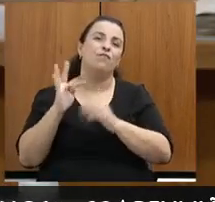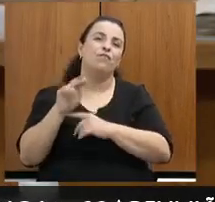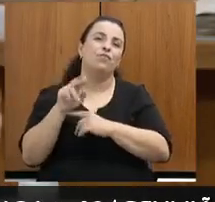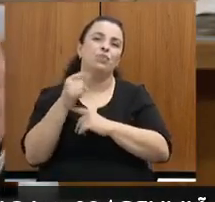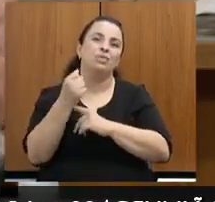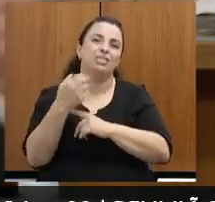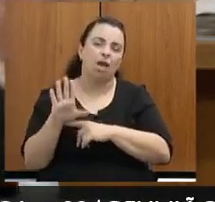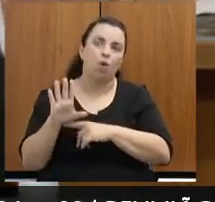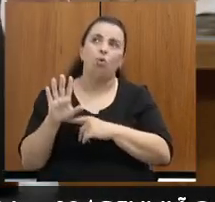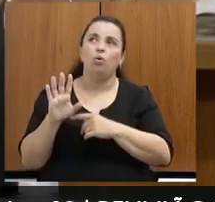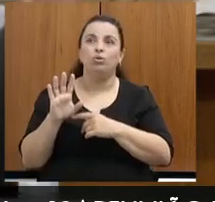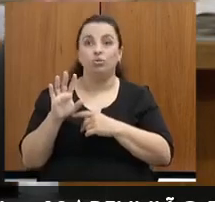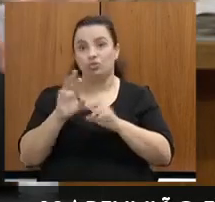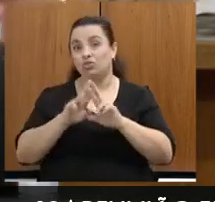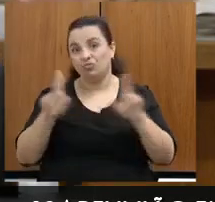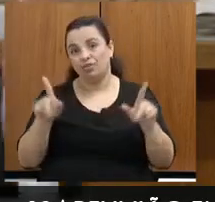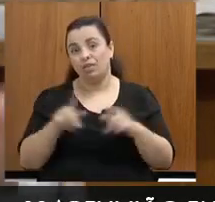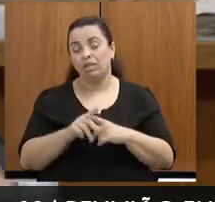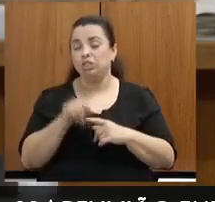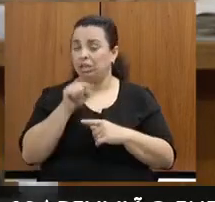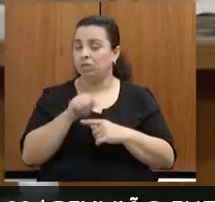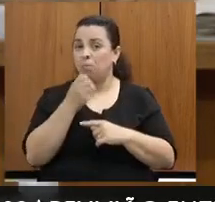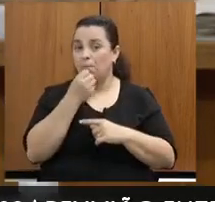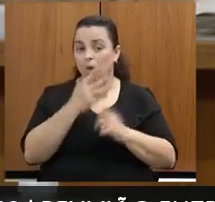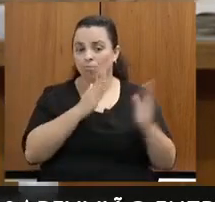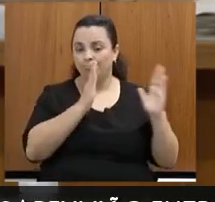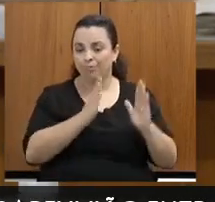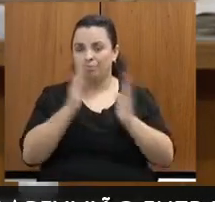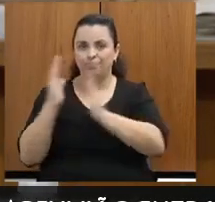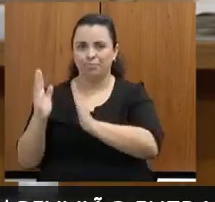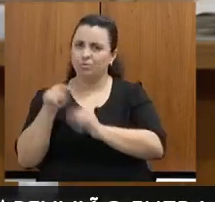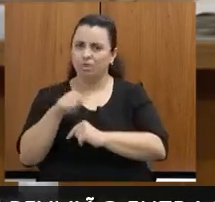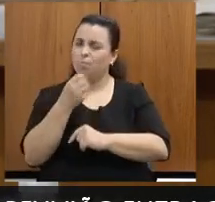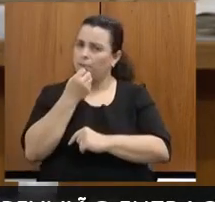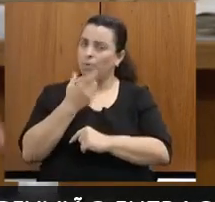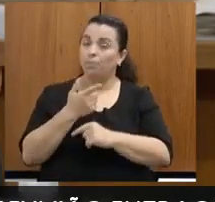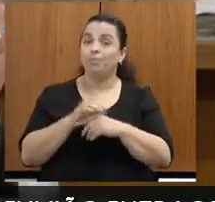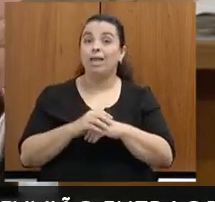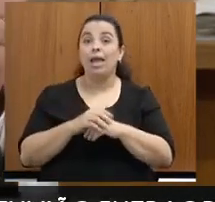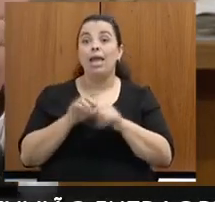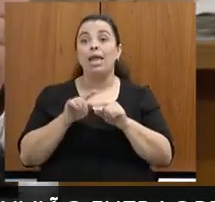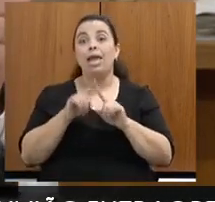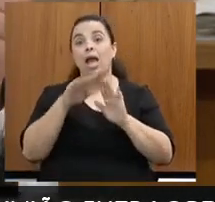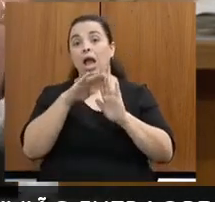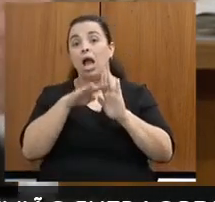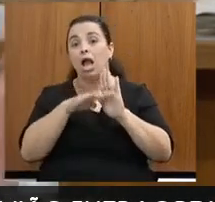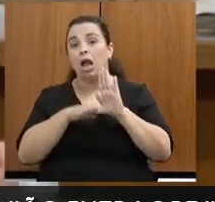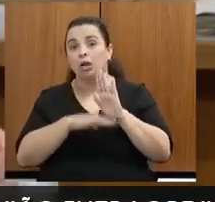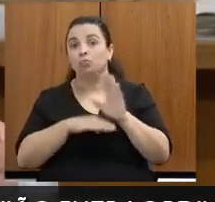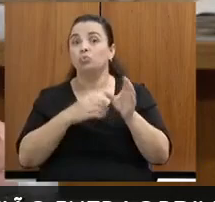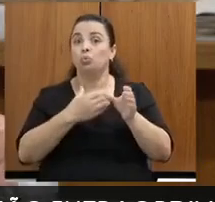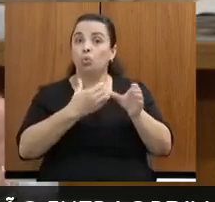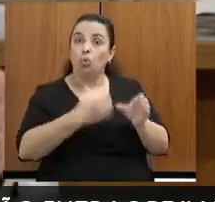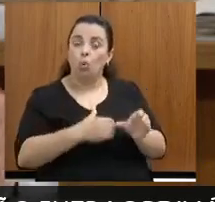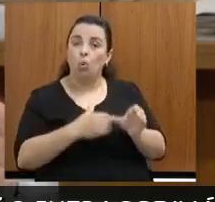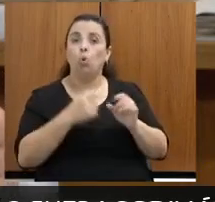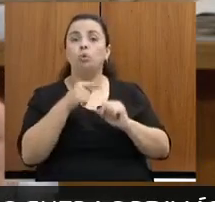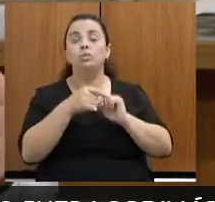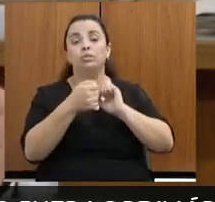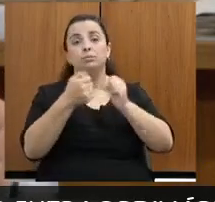medida muito positiva e aí o cronograma prever a que a nomeação